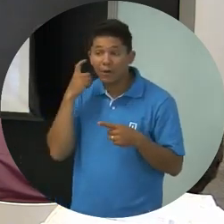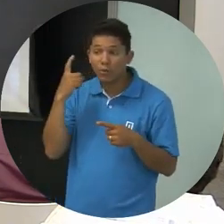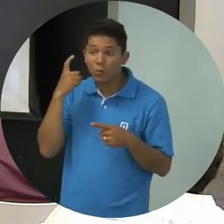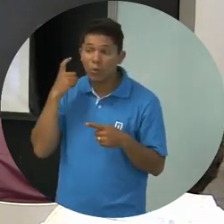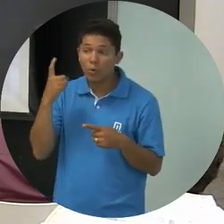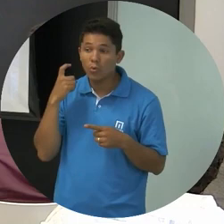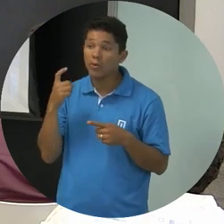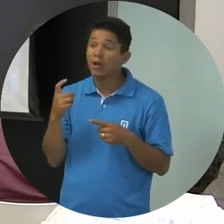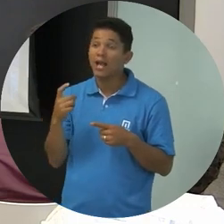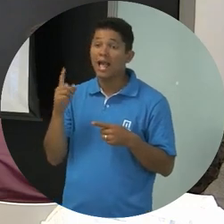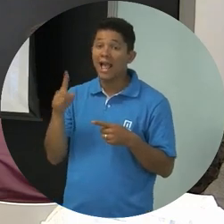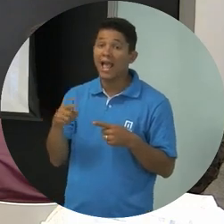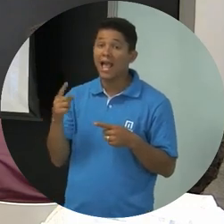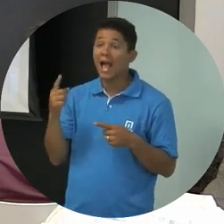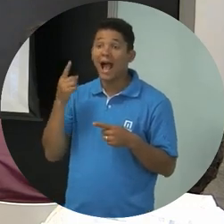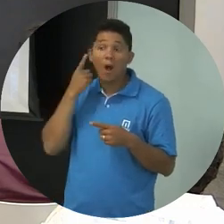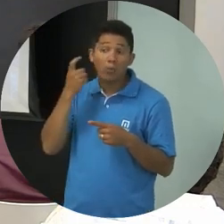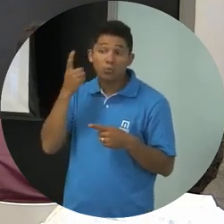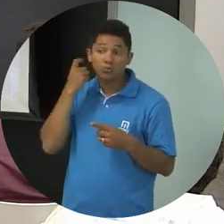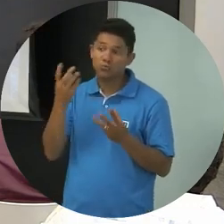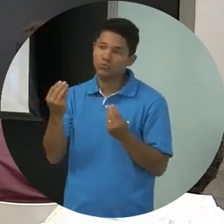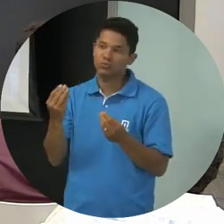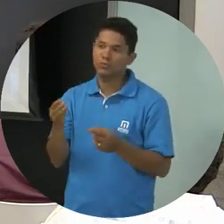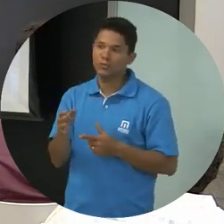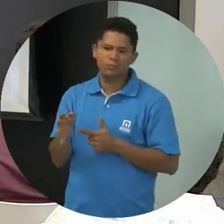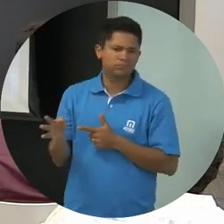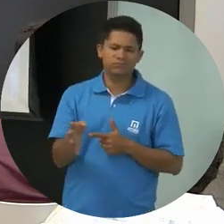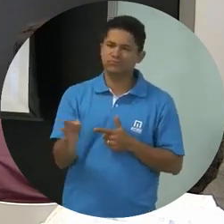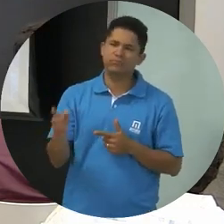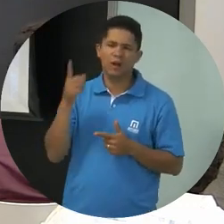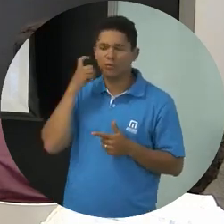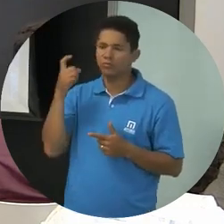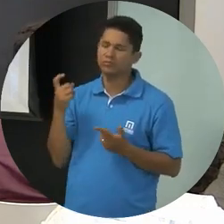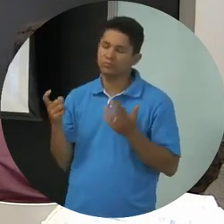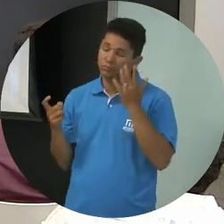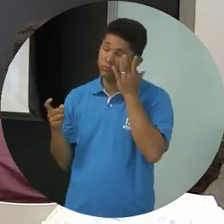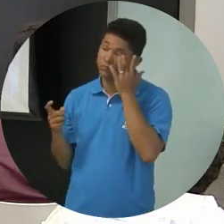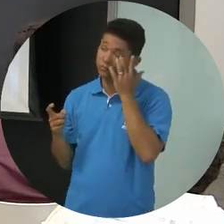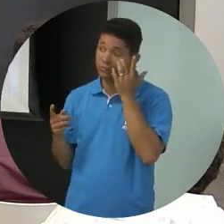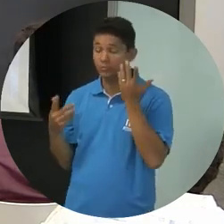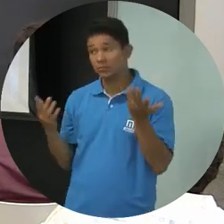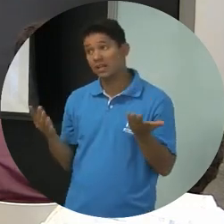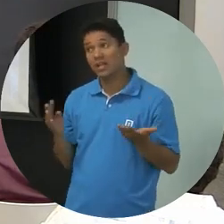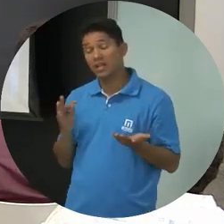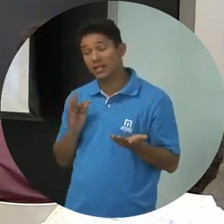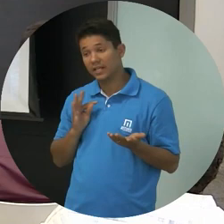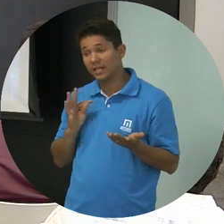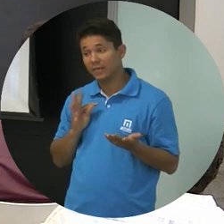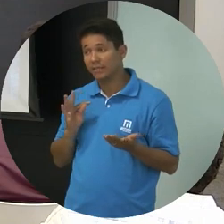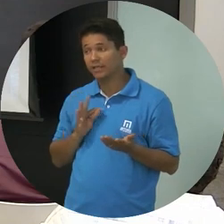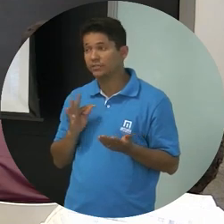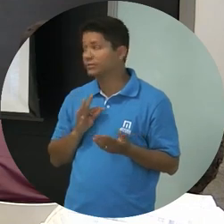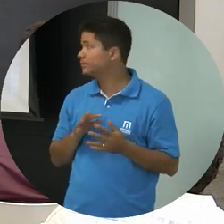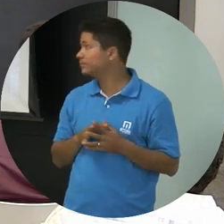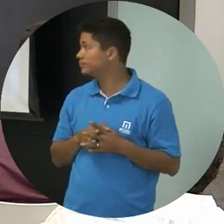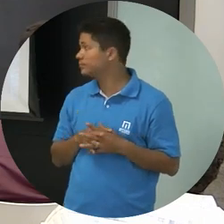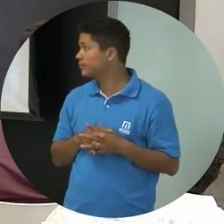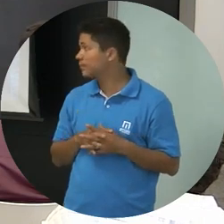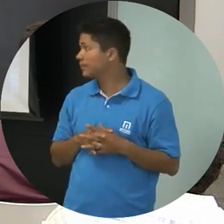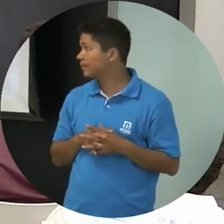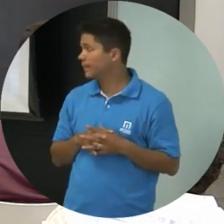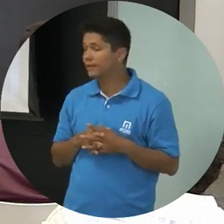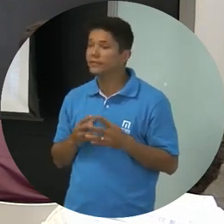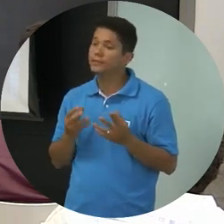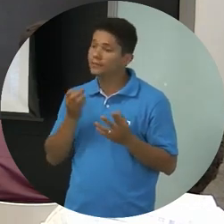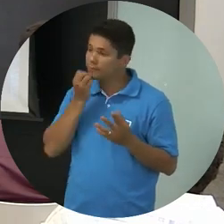ser um ruído extremamente alto, né? Então, assim, o equipamento, tecnicamente, ele é